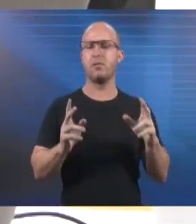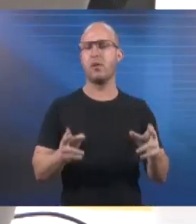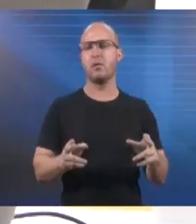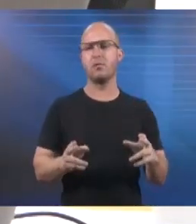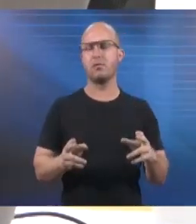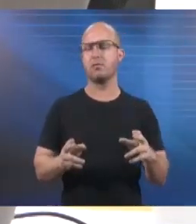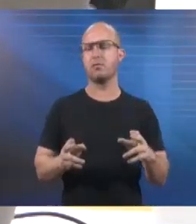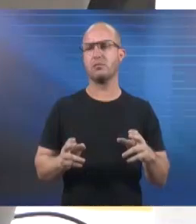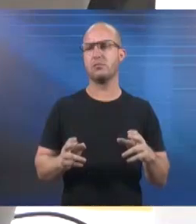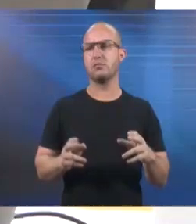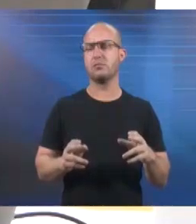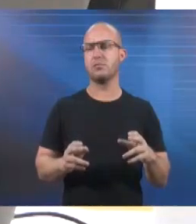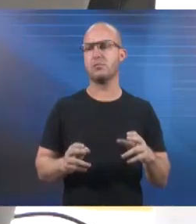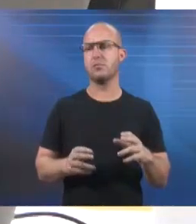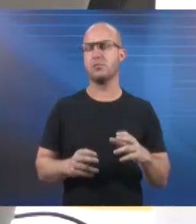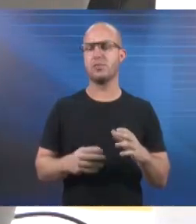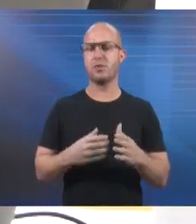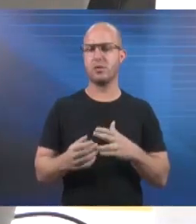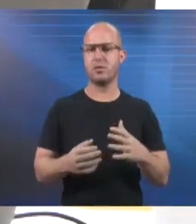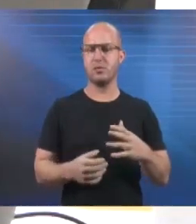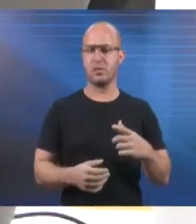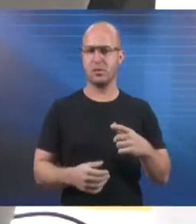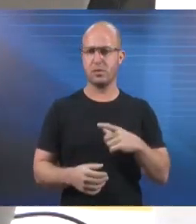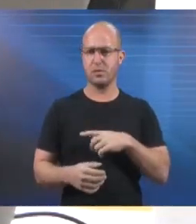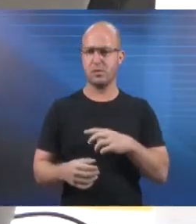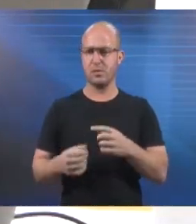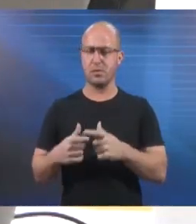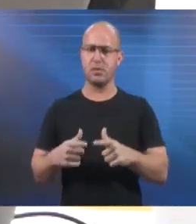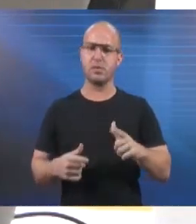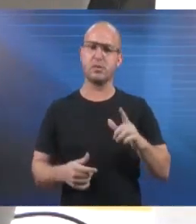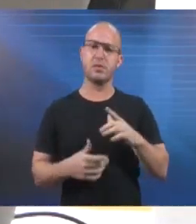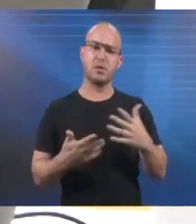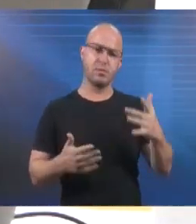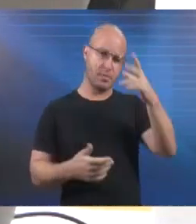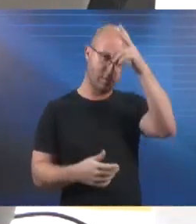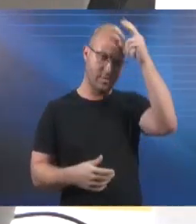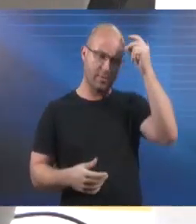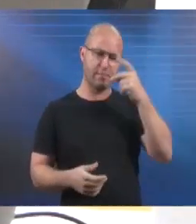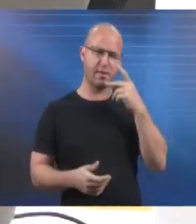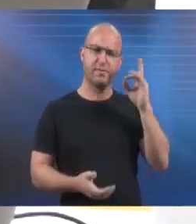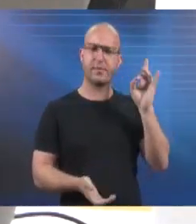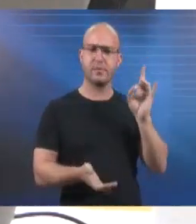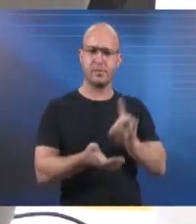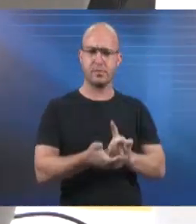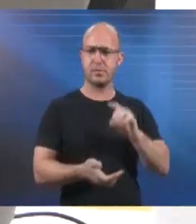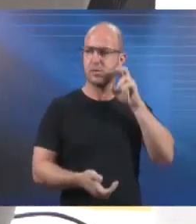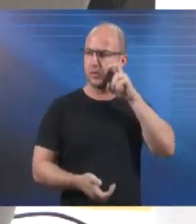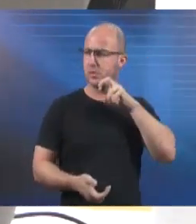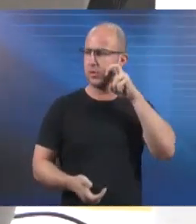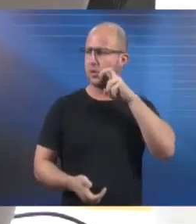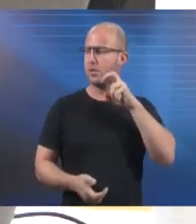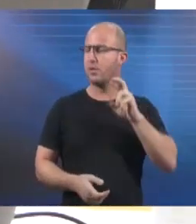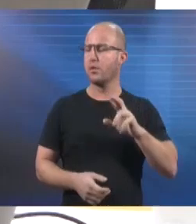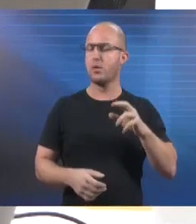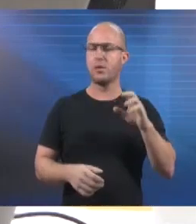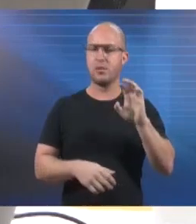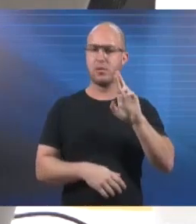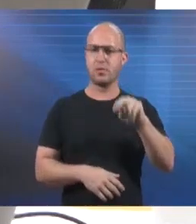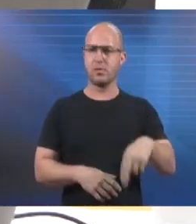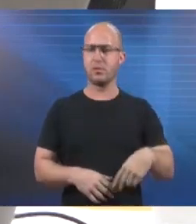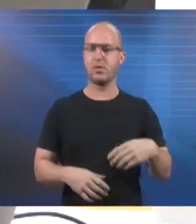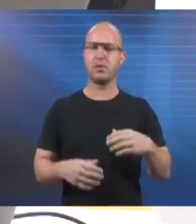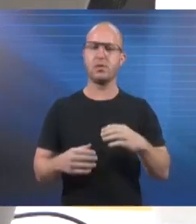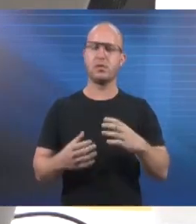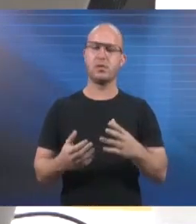Prefeitura de Natal diga a verdade ao Rio Grande do Norte diga a verdade a Natal assuma sua incompetência